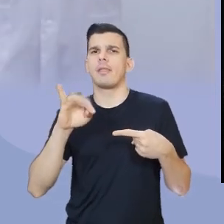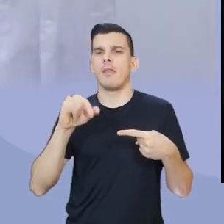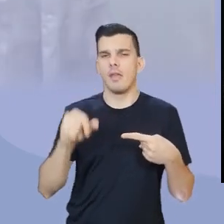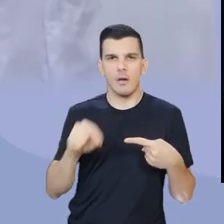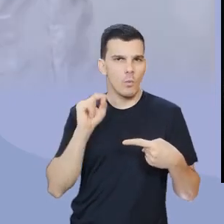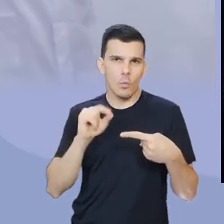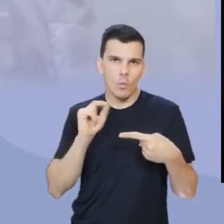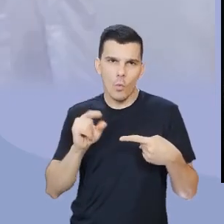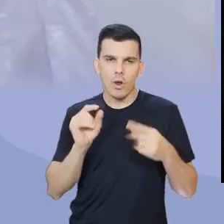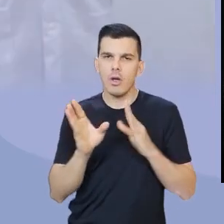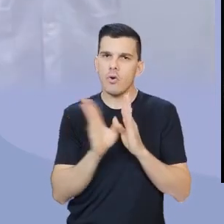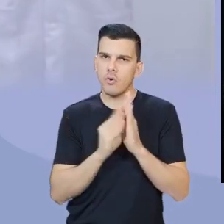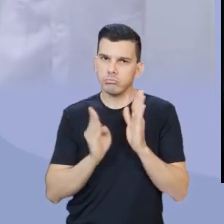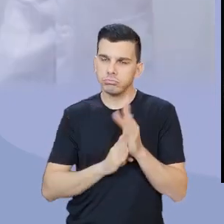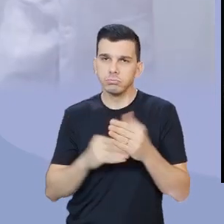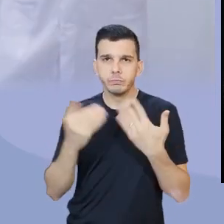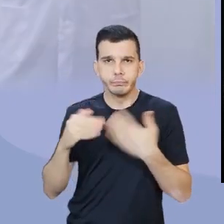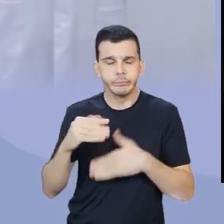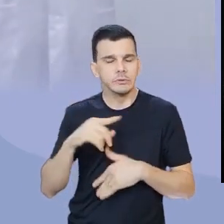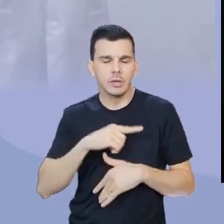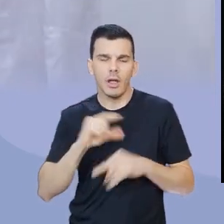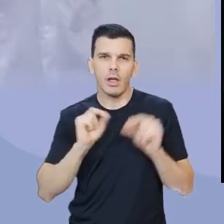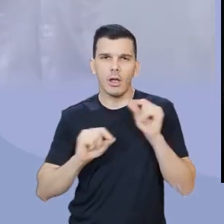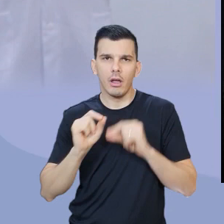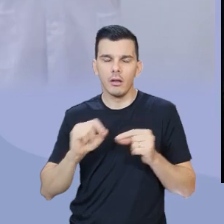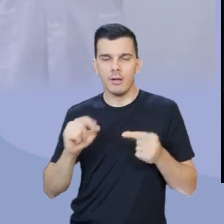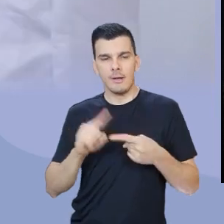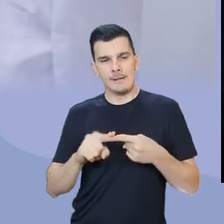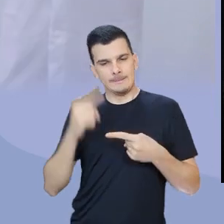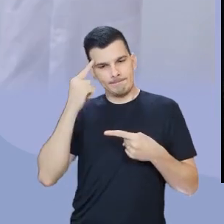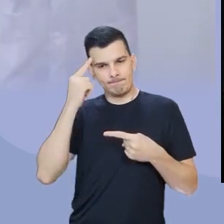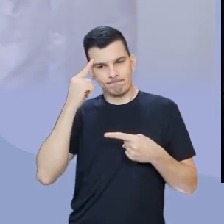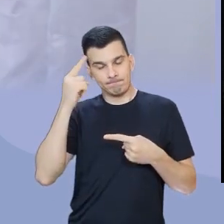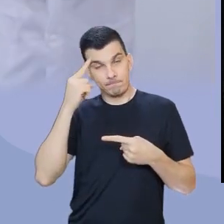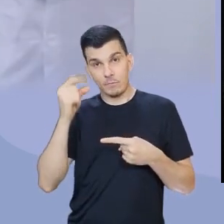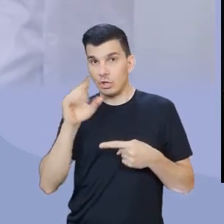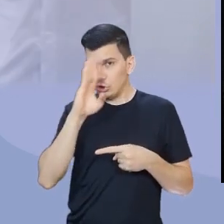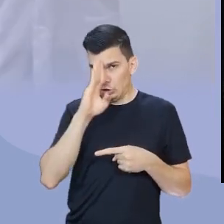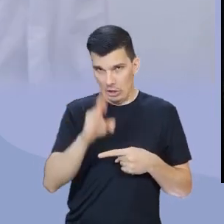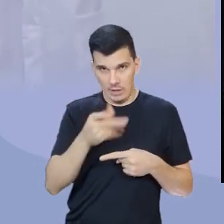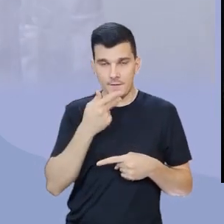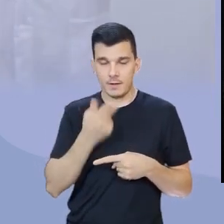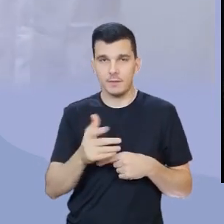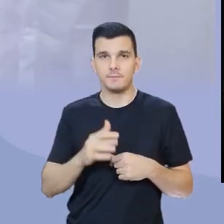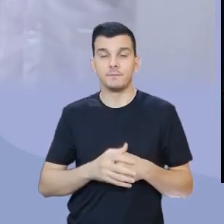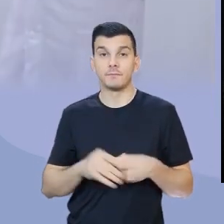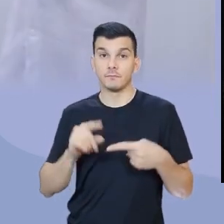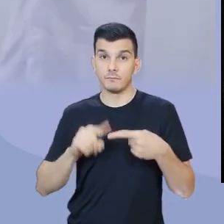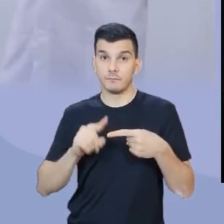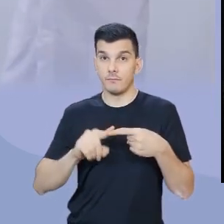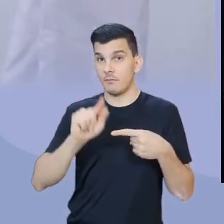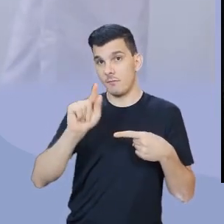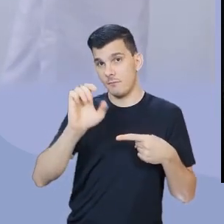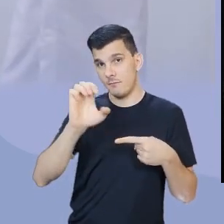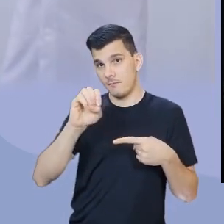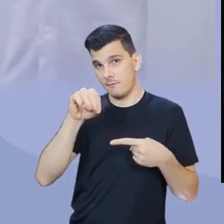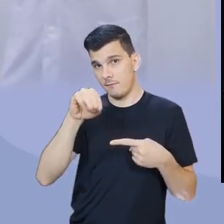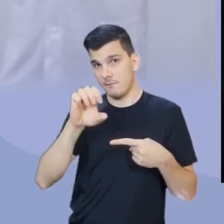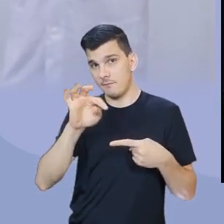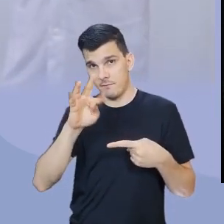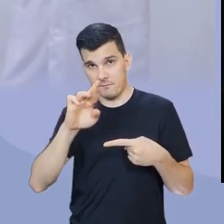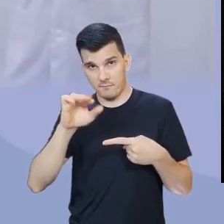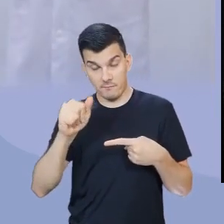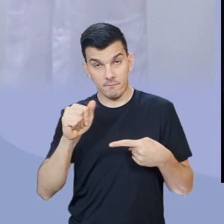Enem. Aqui a gente já fala o que que vai cair no Enem. Aqui não tem mimimi. Aqui é conosco mesmo. Na competência 2, geometria plana e espacial,